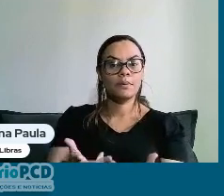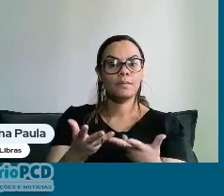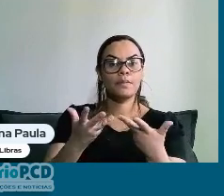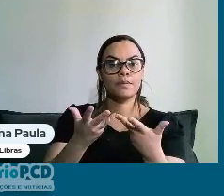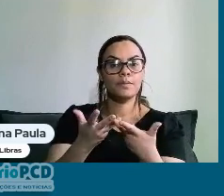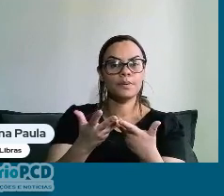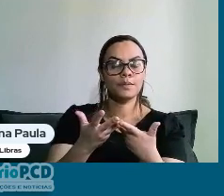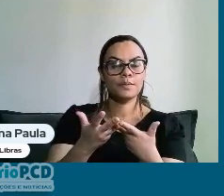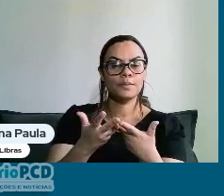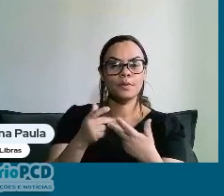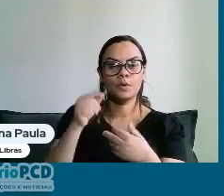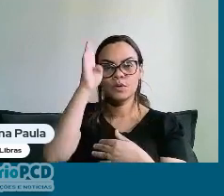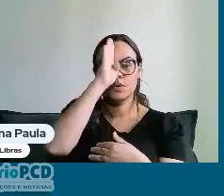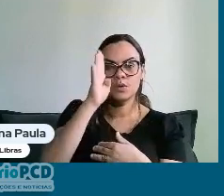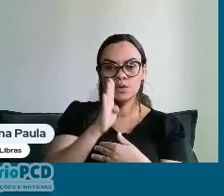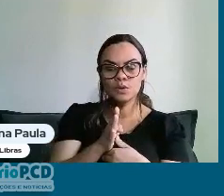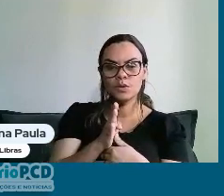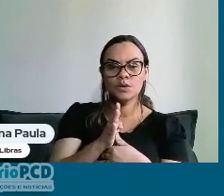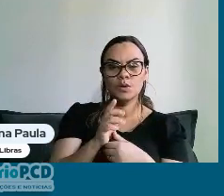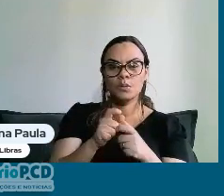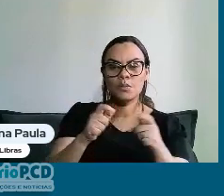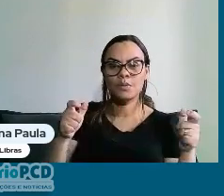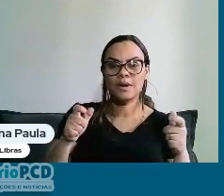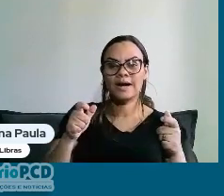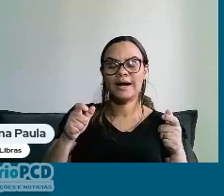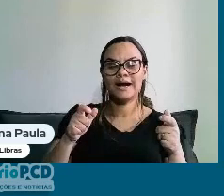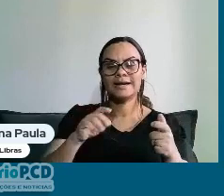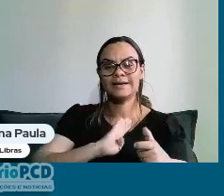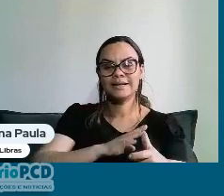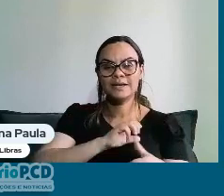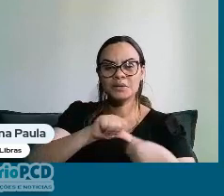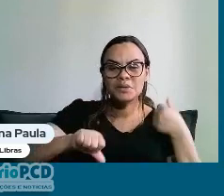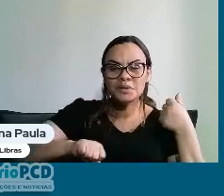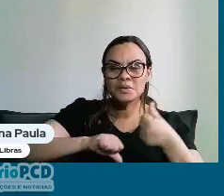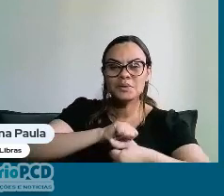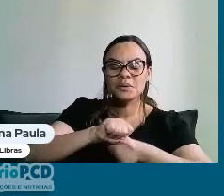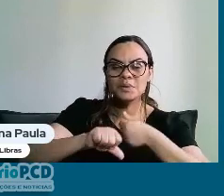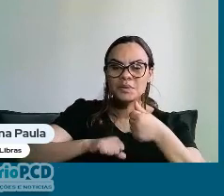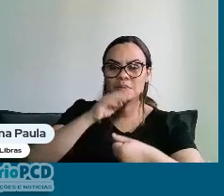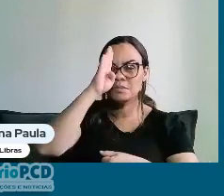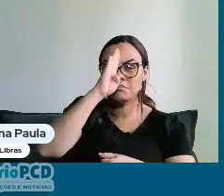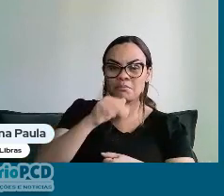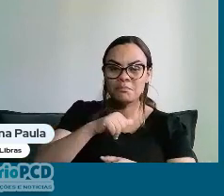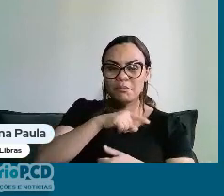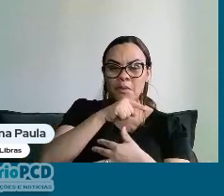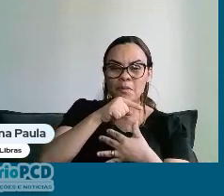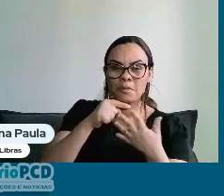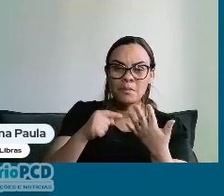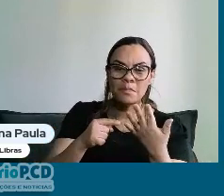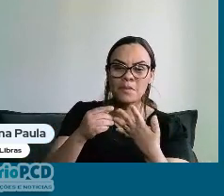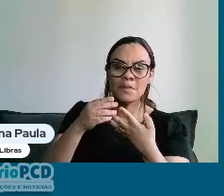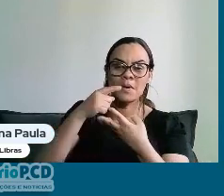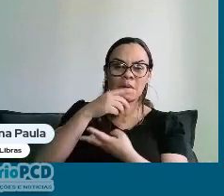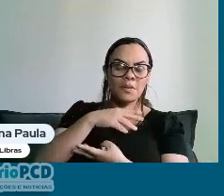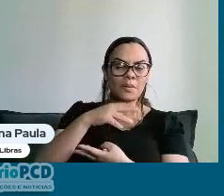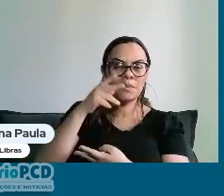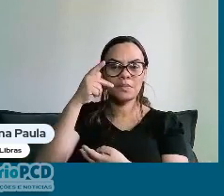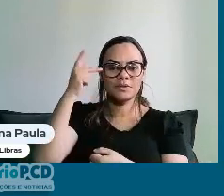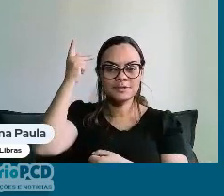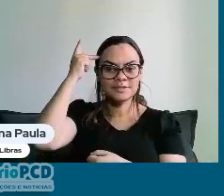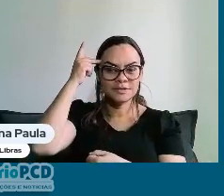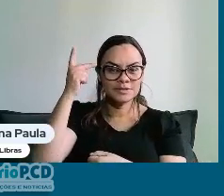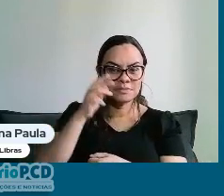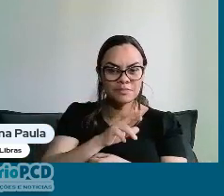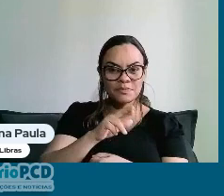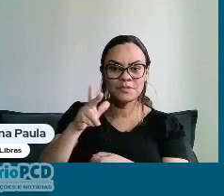que o Brasil, se não o maior país transplantador do mundo, mas um dos maiores países transplantadores do mundo. São Paulo, inclusive, é